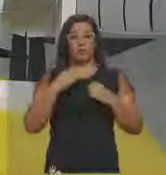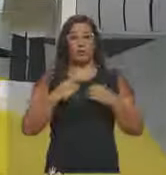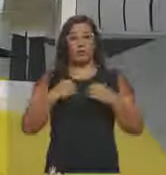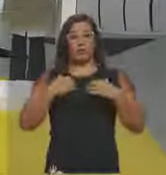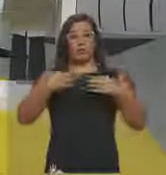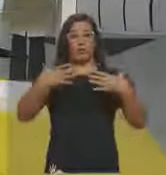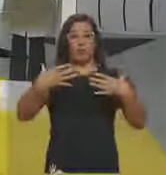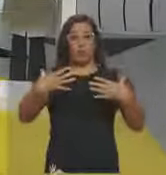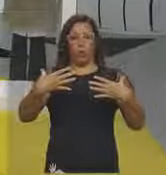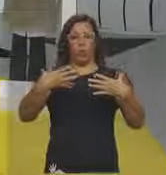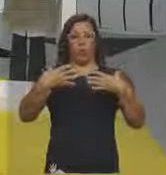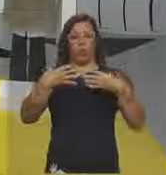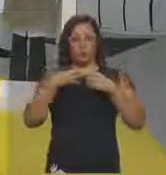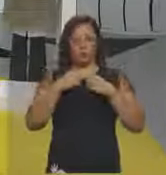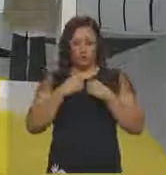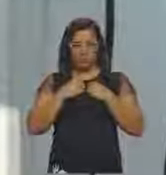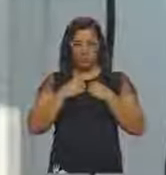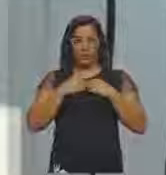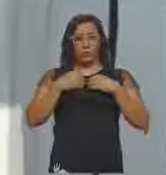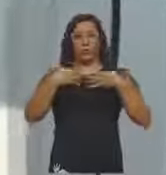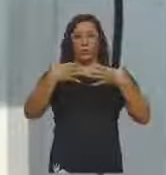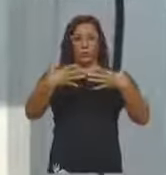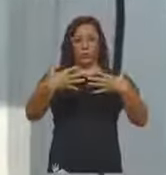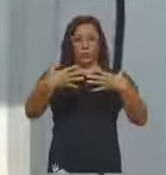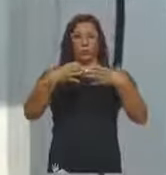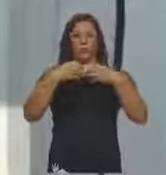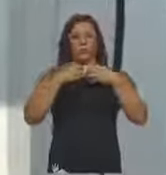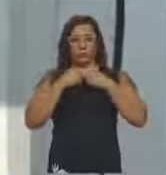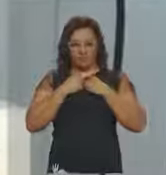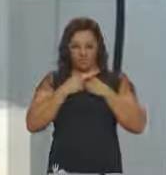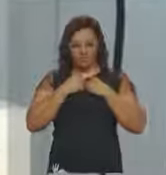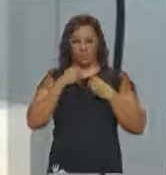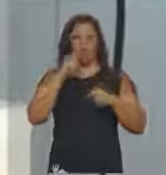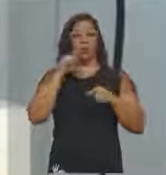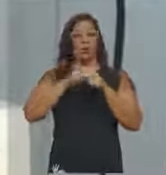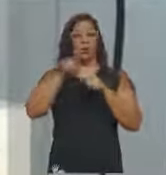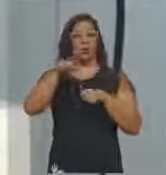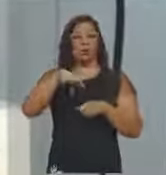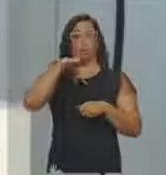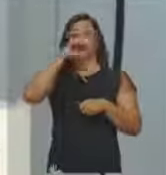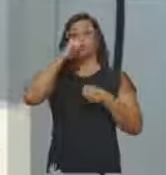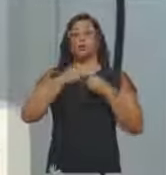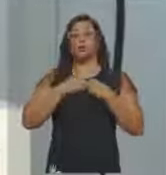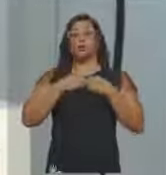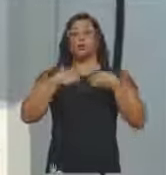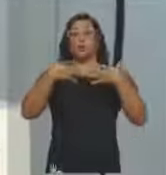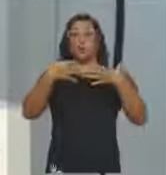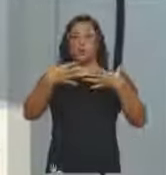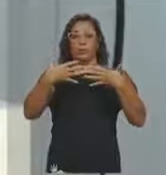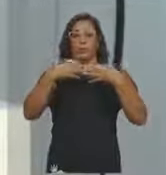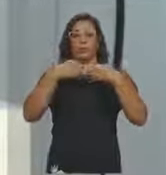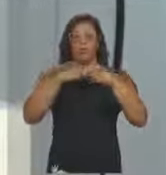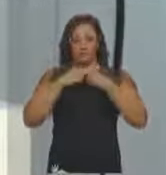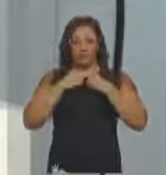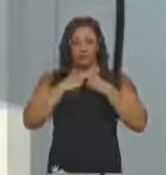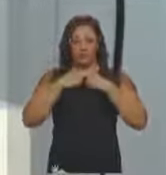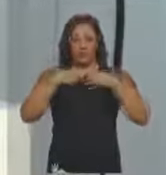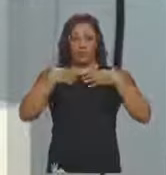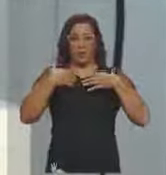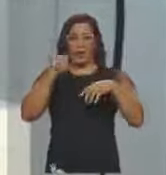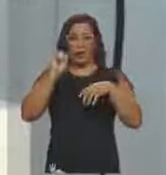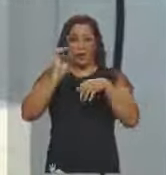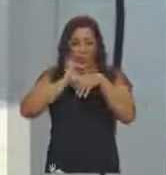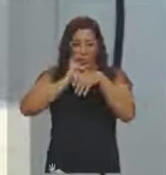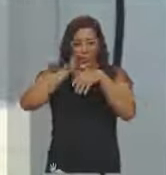relaxar. Esse movimento aí que o pulmão faz de inspiração e expiração, essa membrana